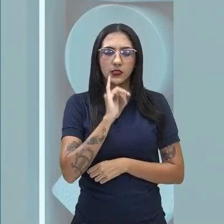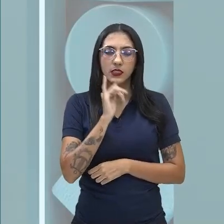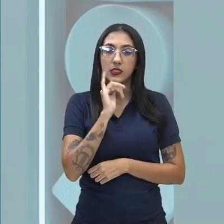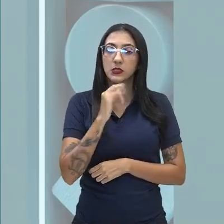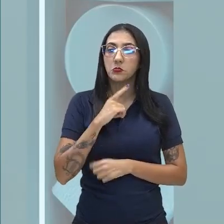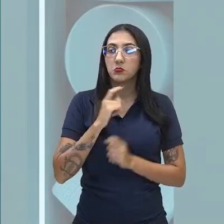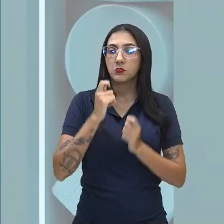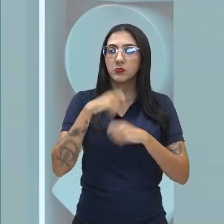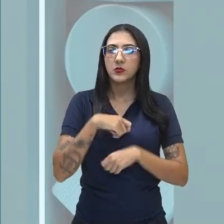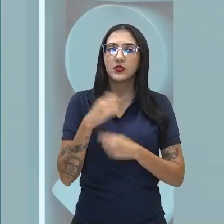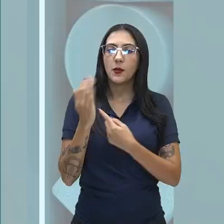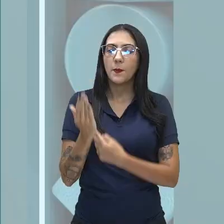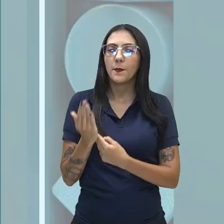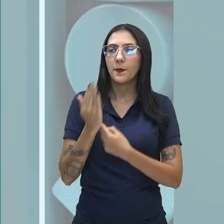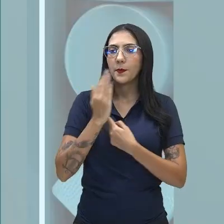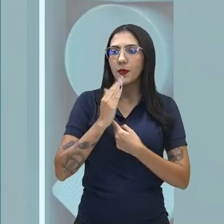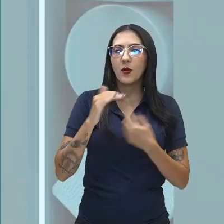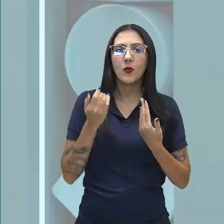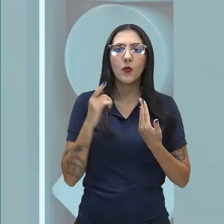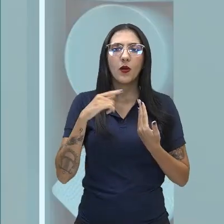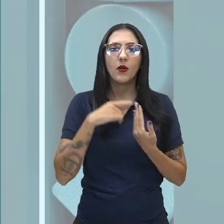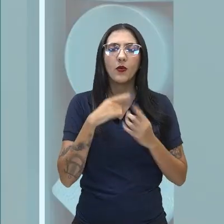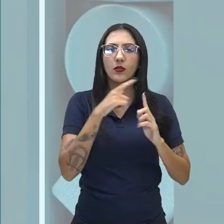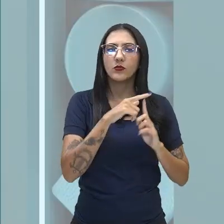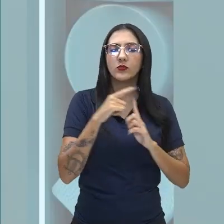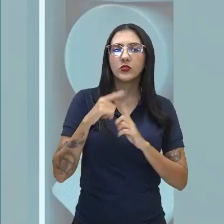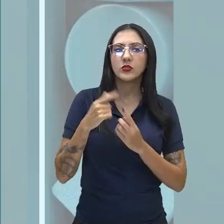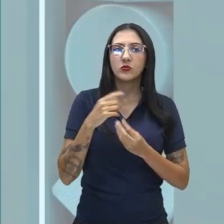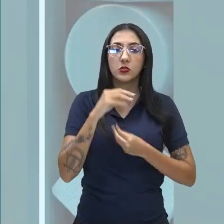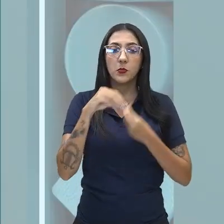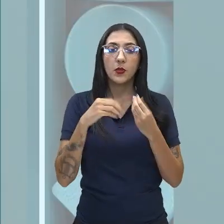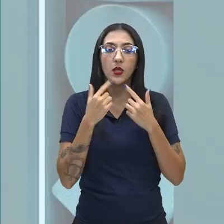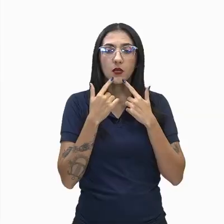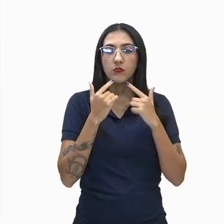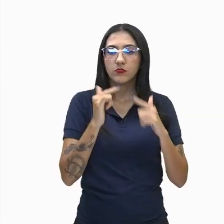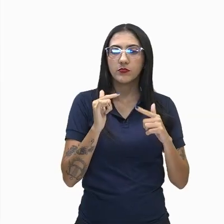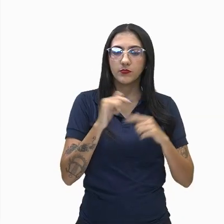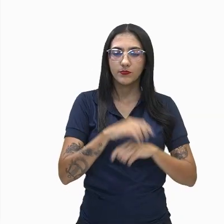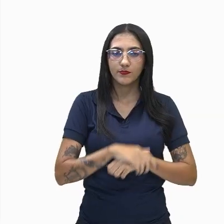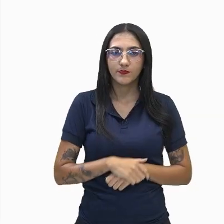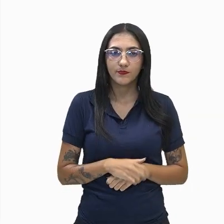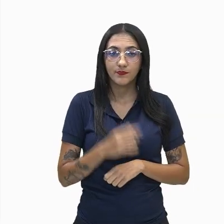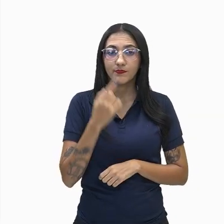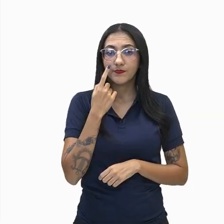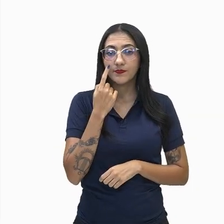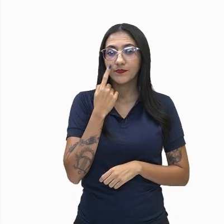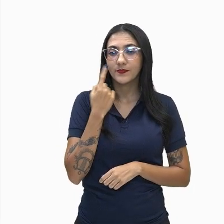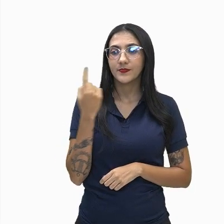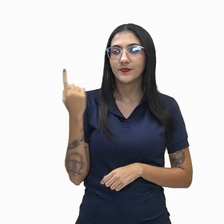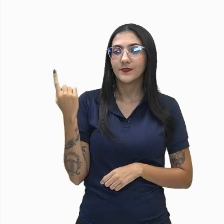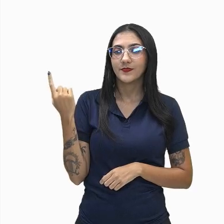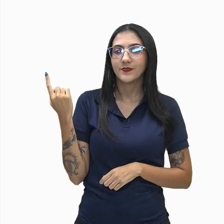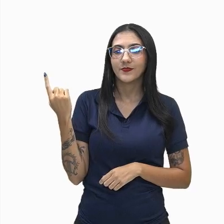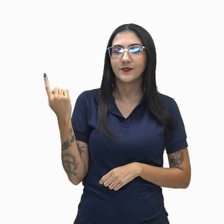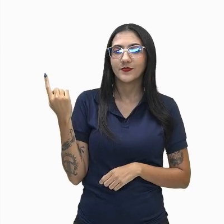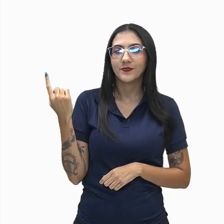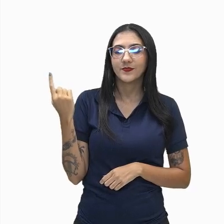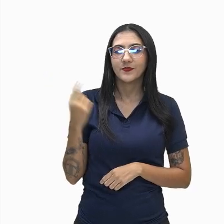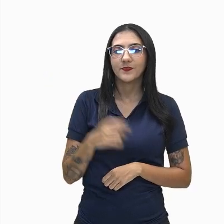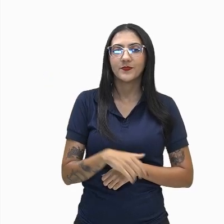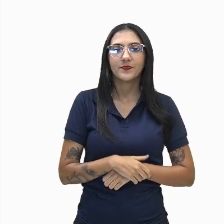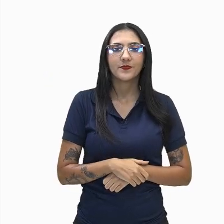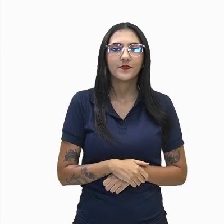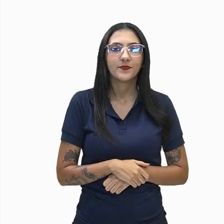ilustrar o tipo de linguagem mista ou multimodal. Vamos ver? Olha aqui. Eu